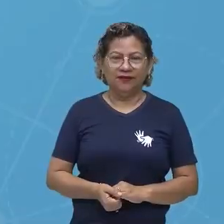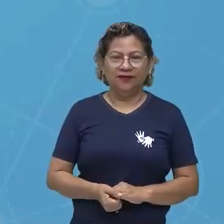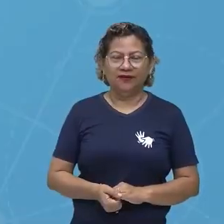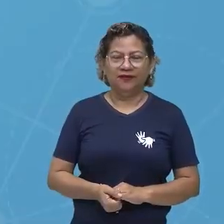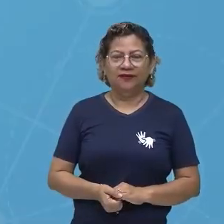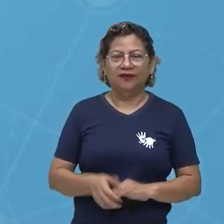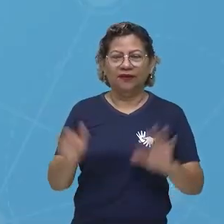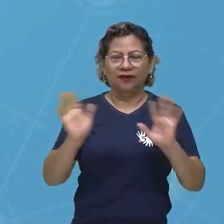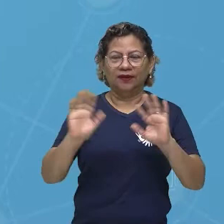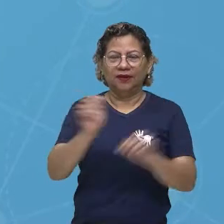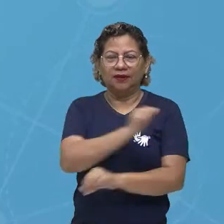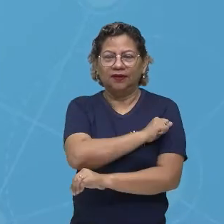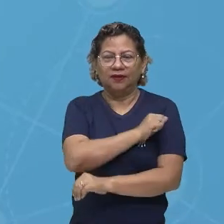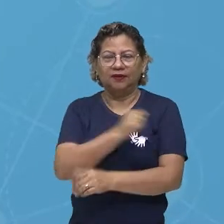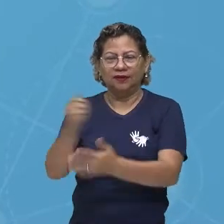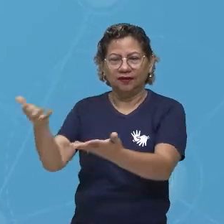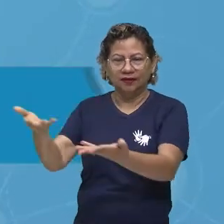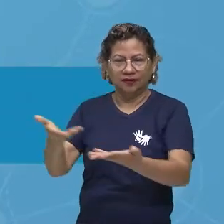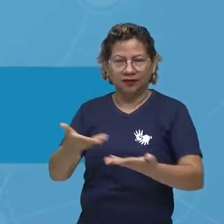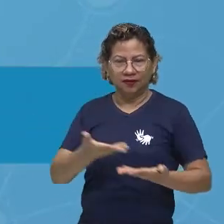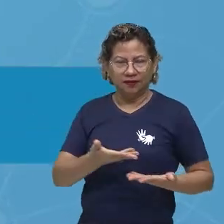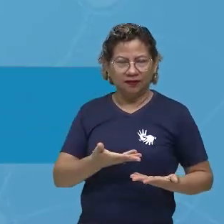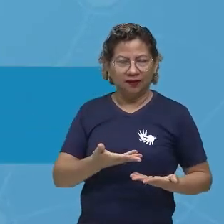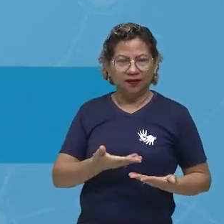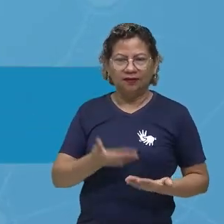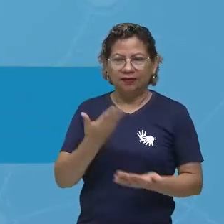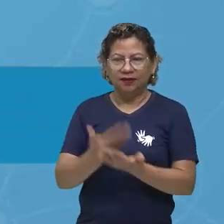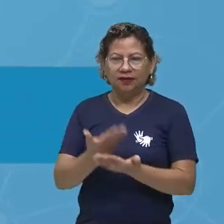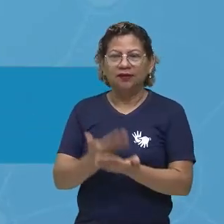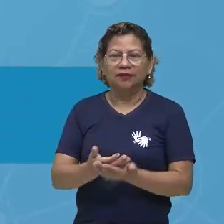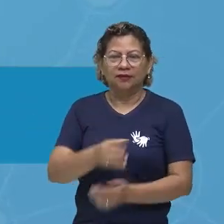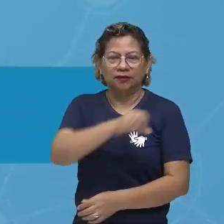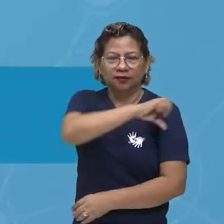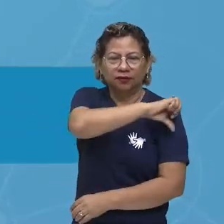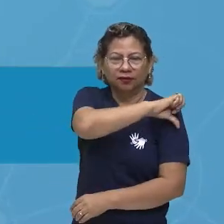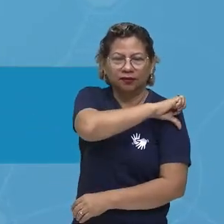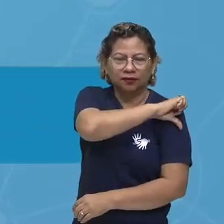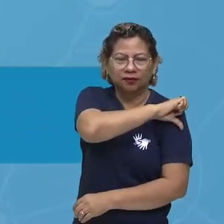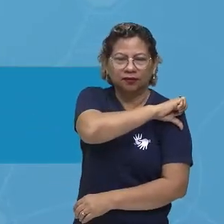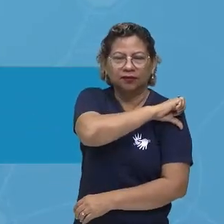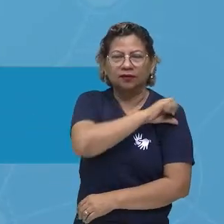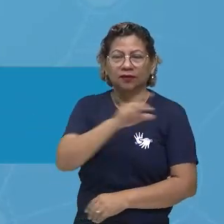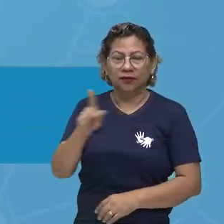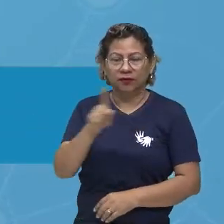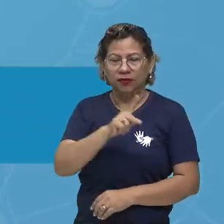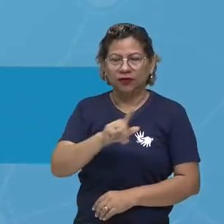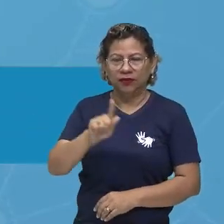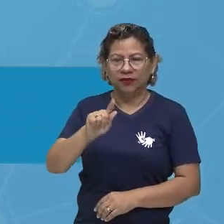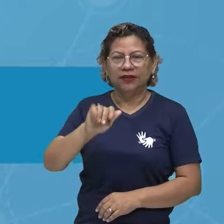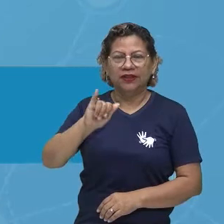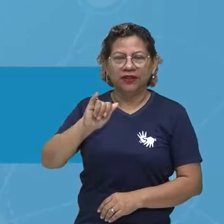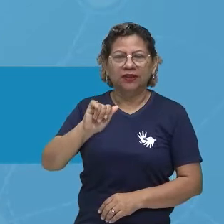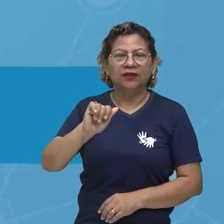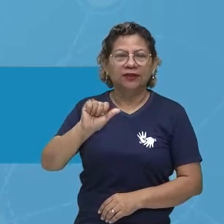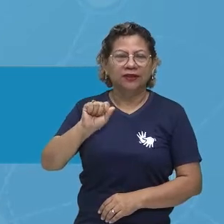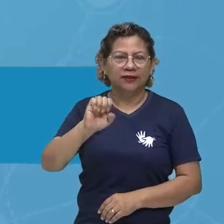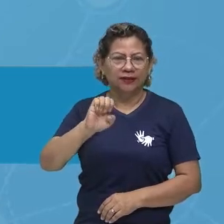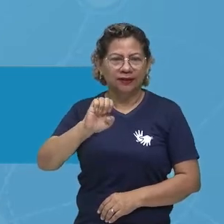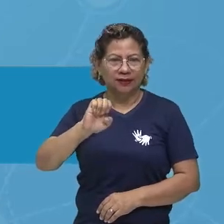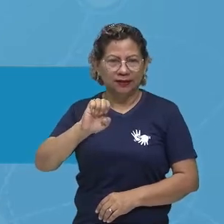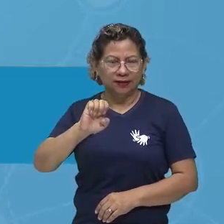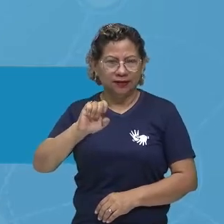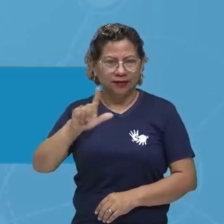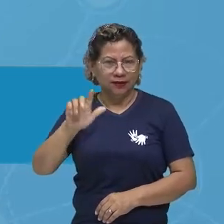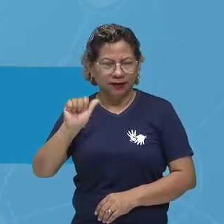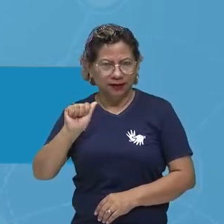Olá, alunos! Sejam todos bem-vindos aí à nossa aula do nono ano. Sou a professora Gisele Palmeira e aí a gente vai dar